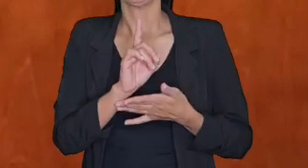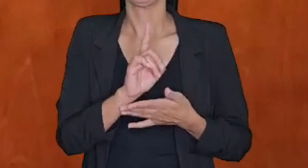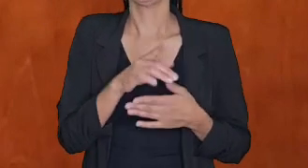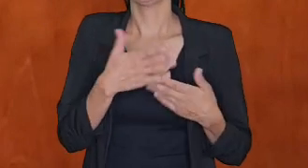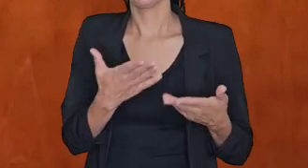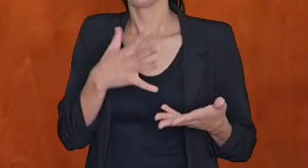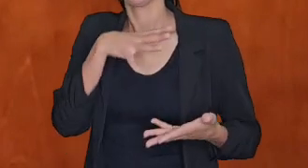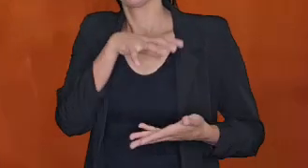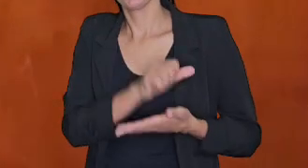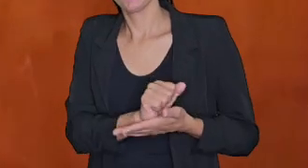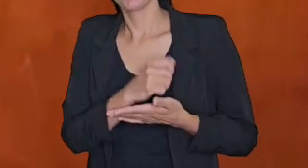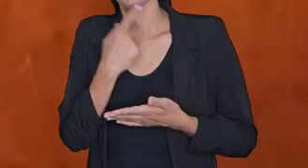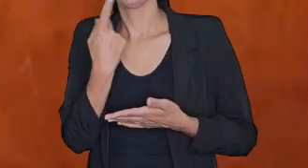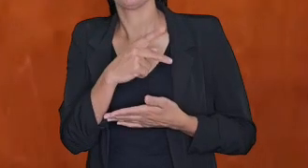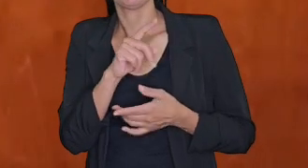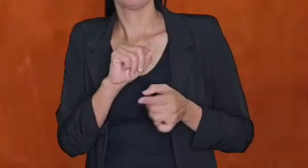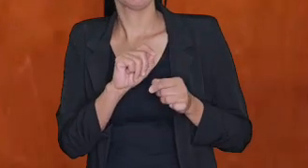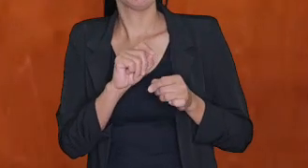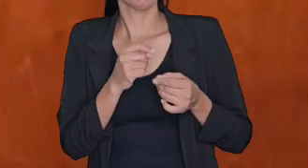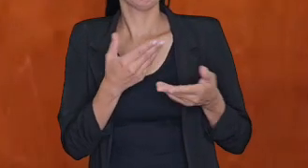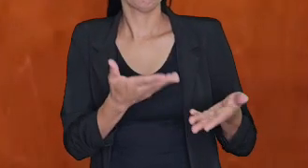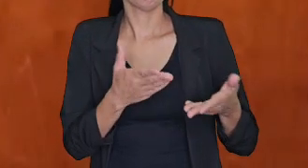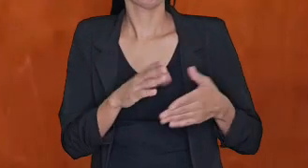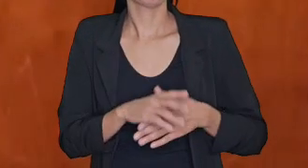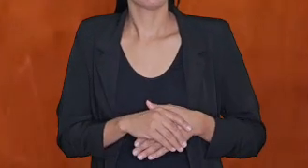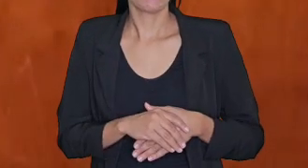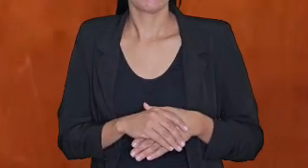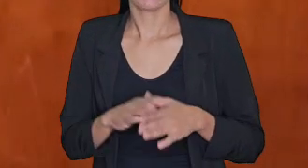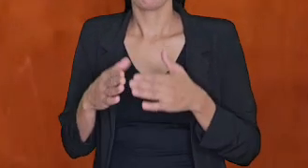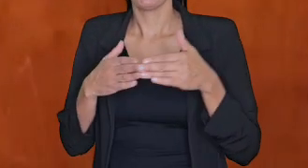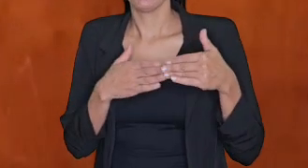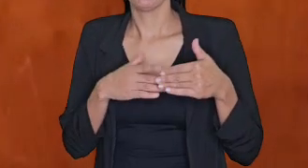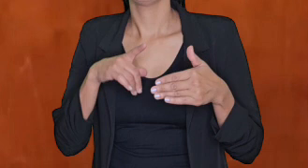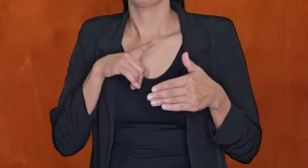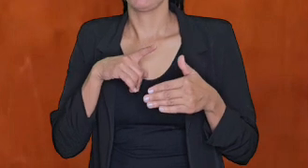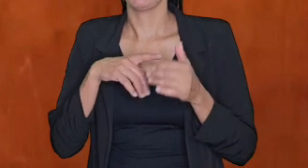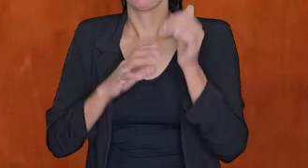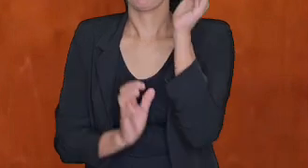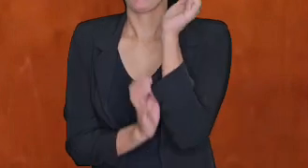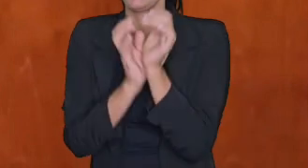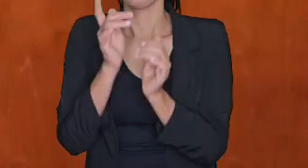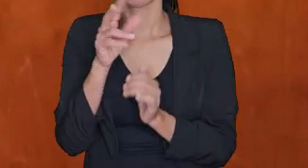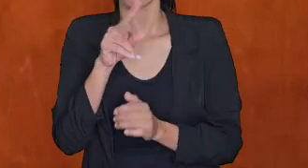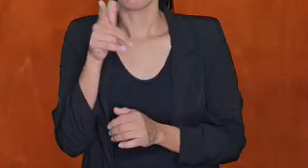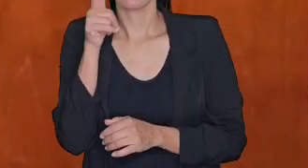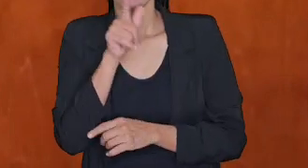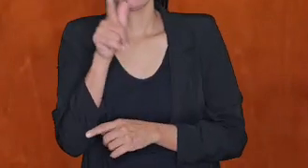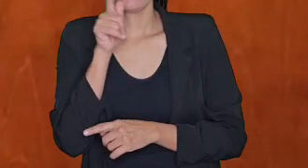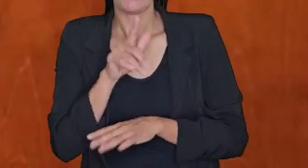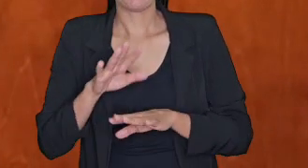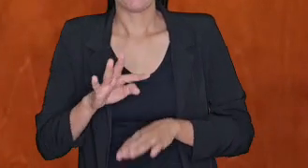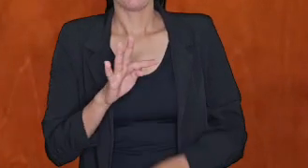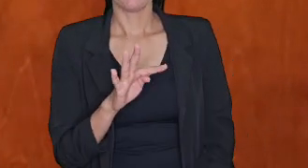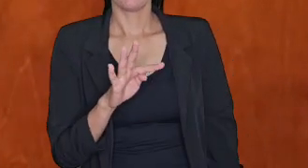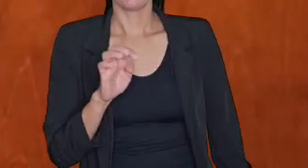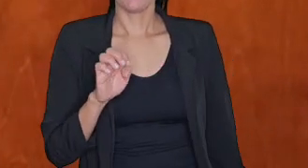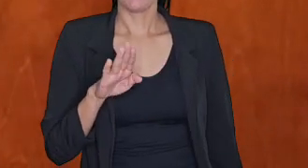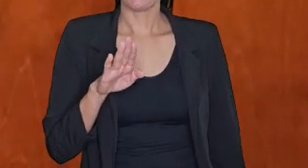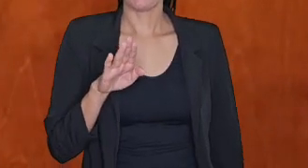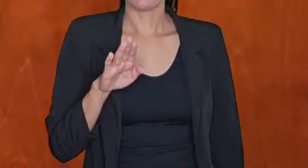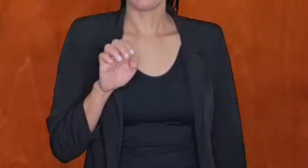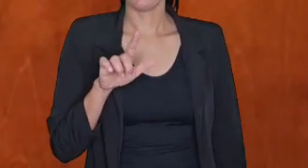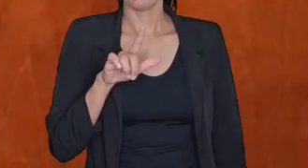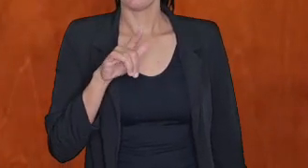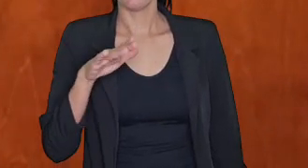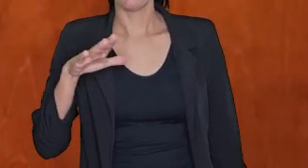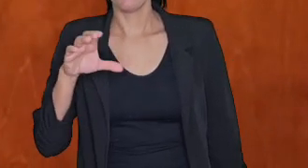Ele devolve e vai ser admitido ou não o registro daquele ato, vai ter uma burocracia, mas vai